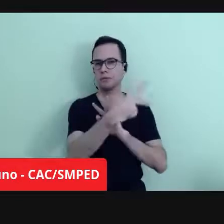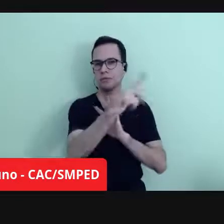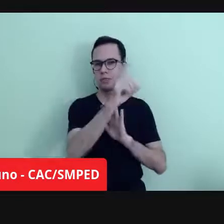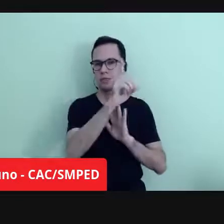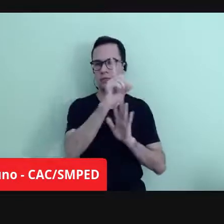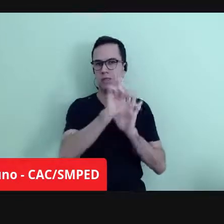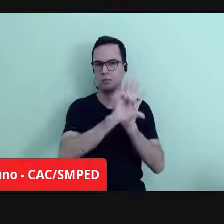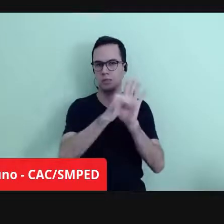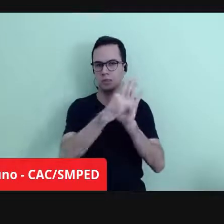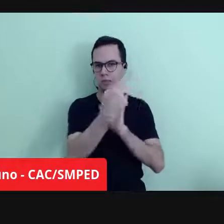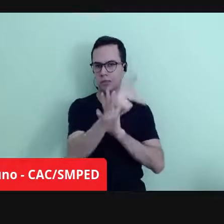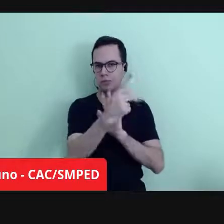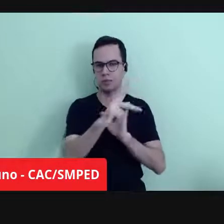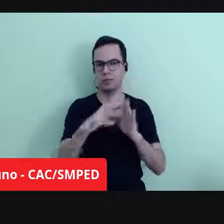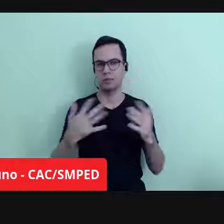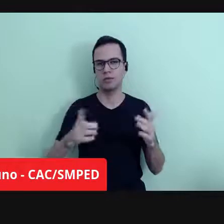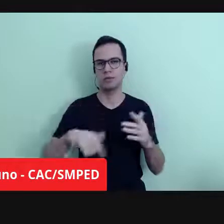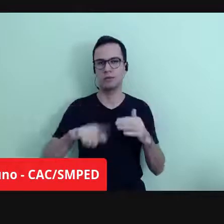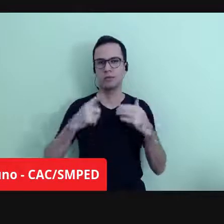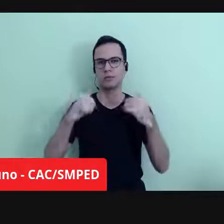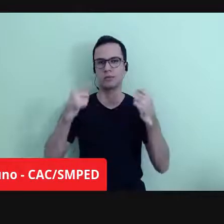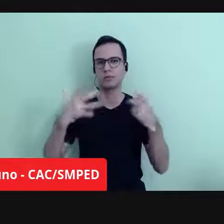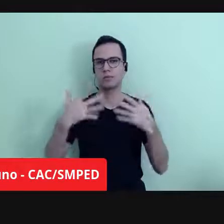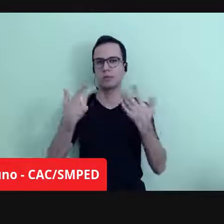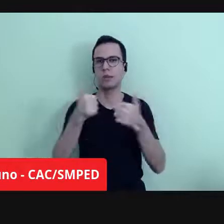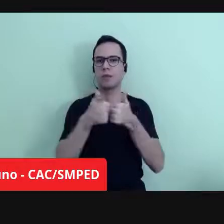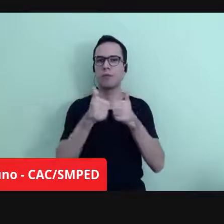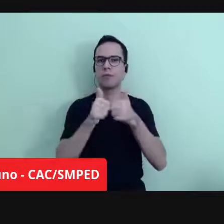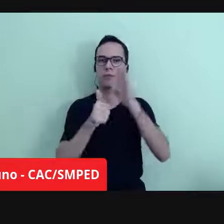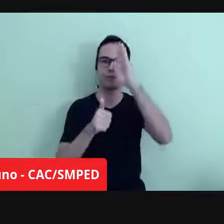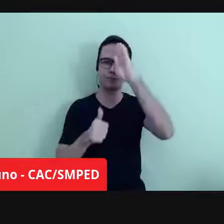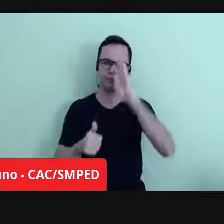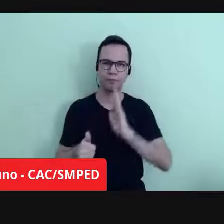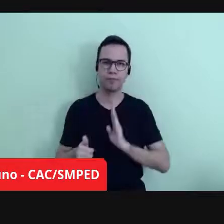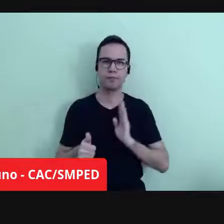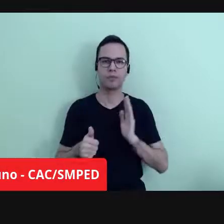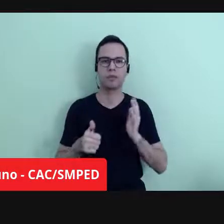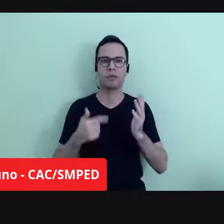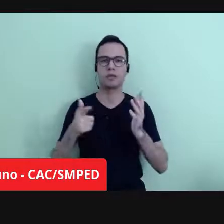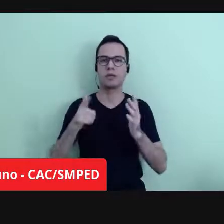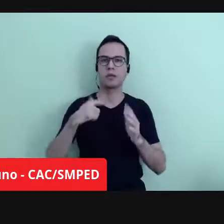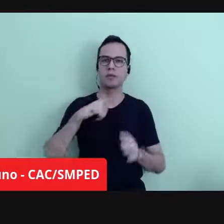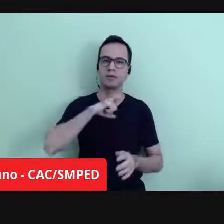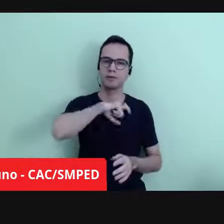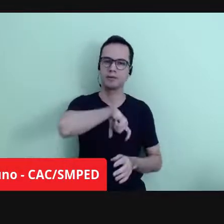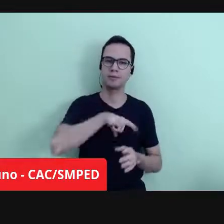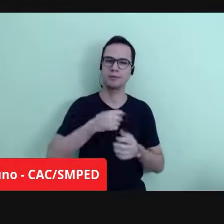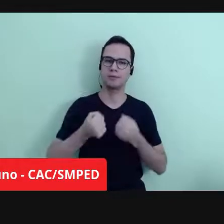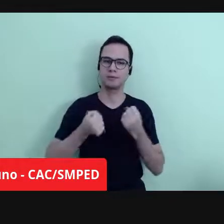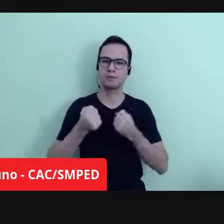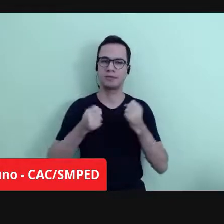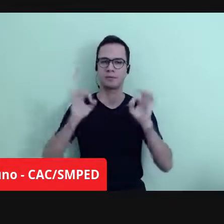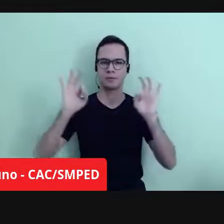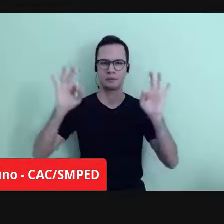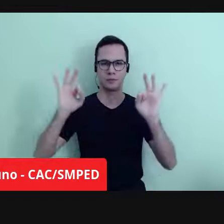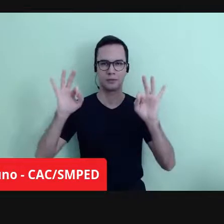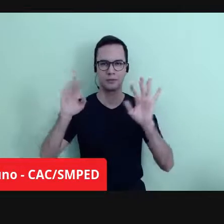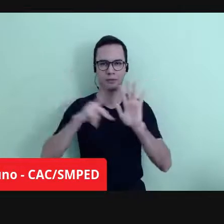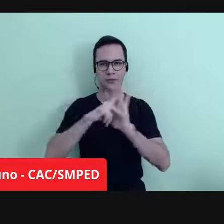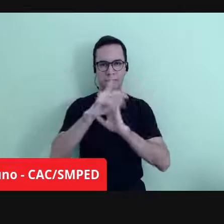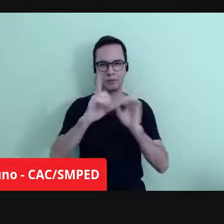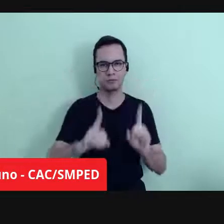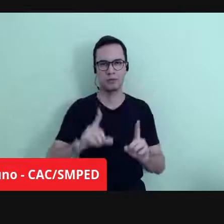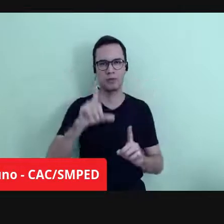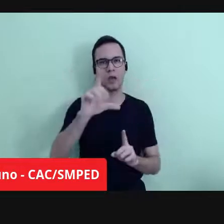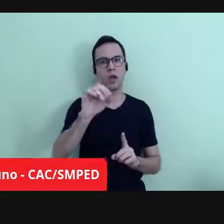mais, a gente fala do transporte gratuito, a carteira de motorista especial, dos LOAS,